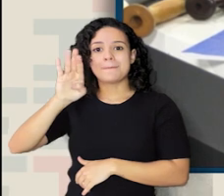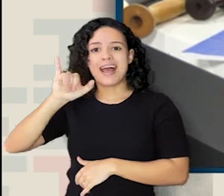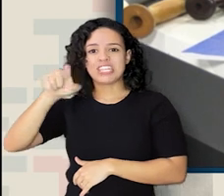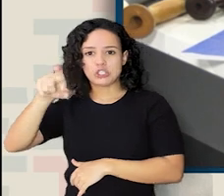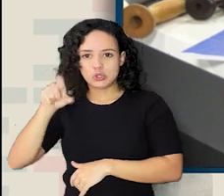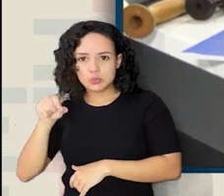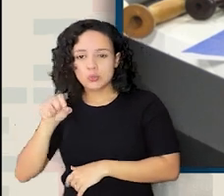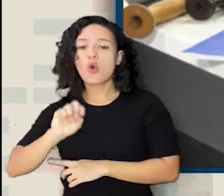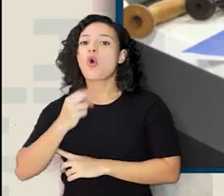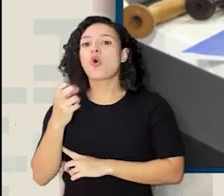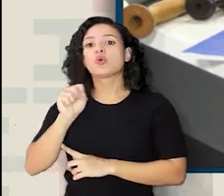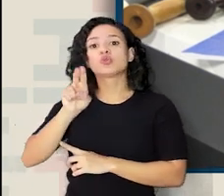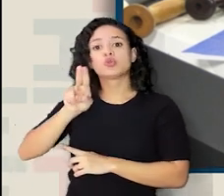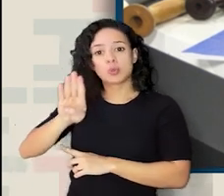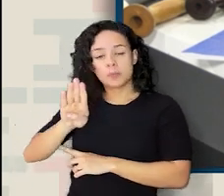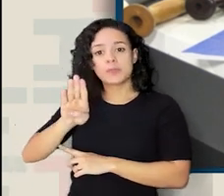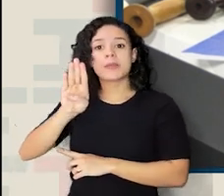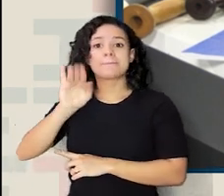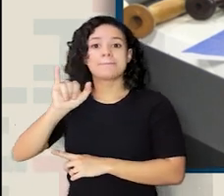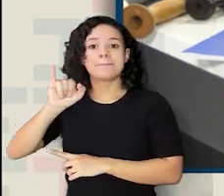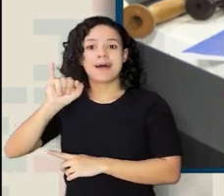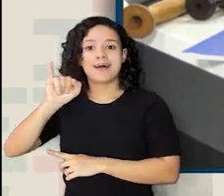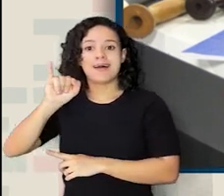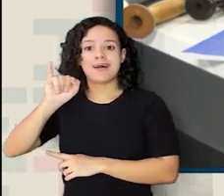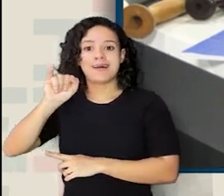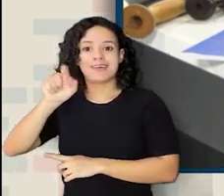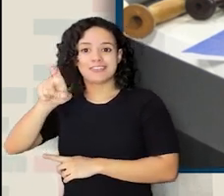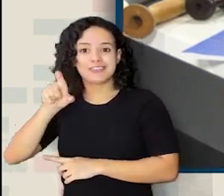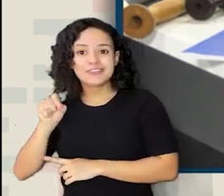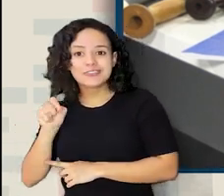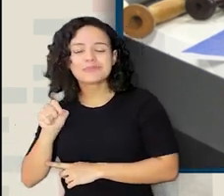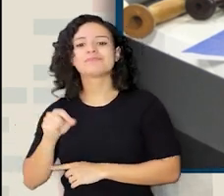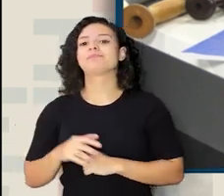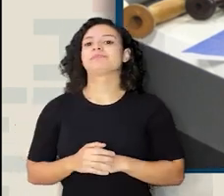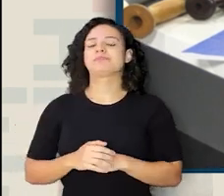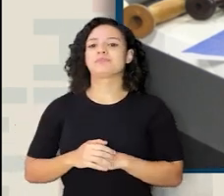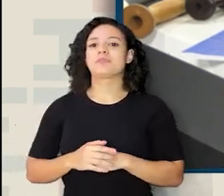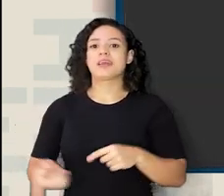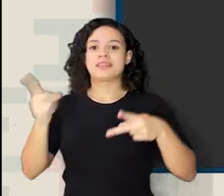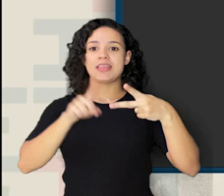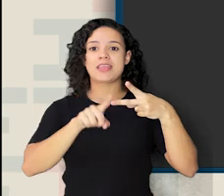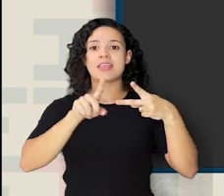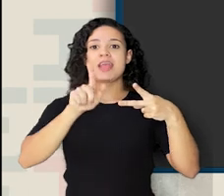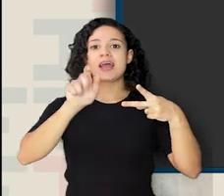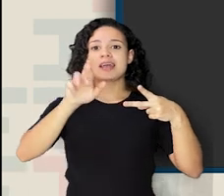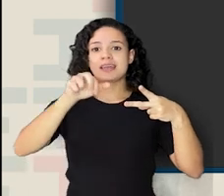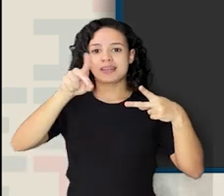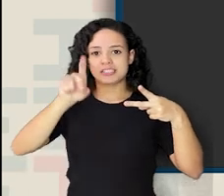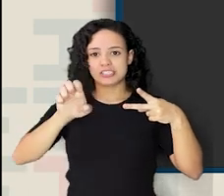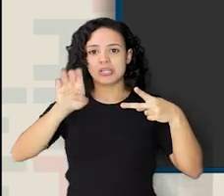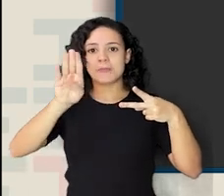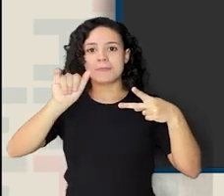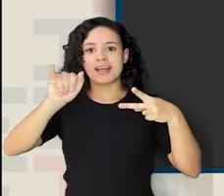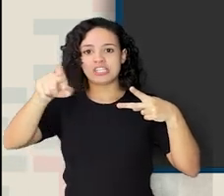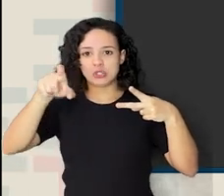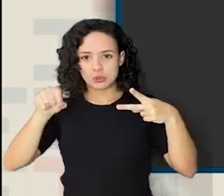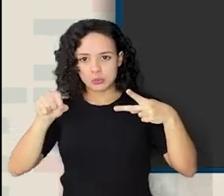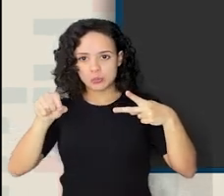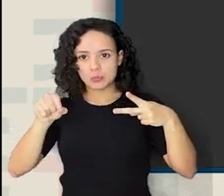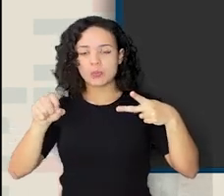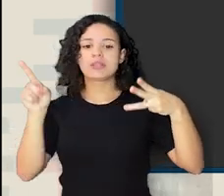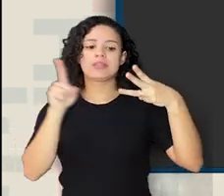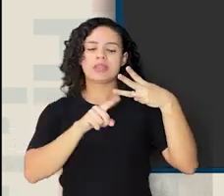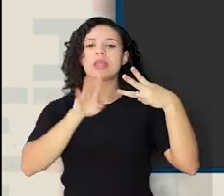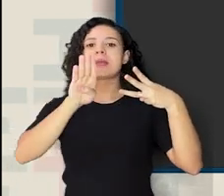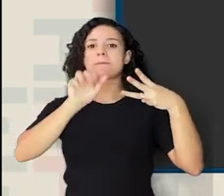contrabaixo ou subbaixo, né? A maior zona de todas. Depois nós temos a grande baixo.